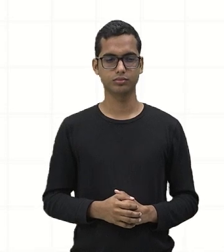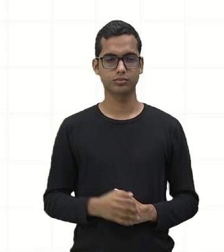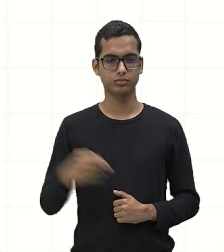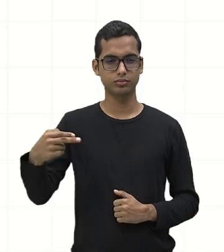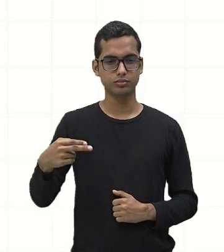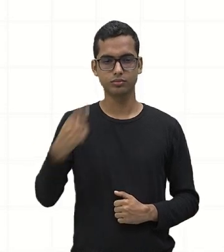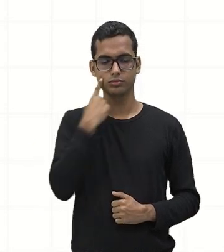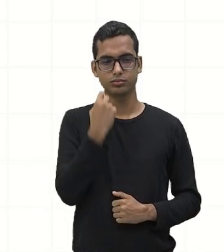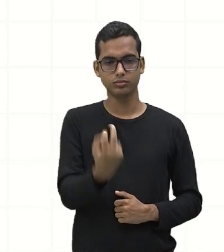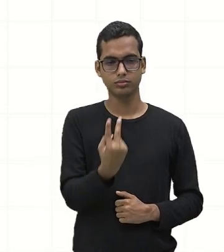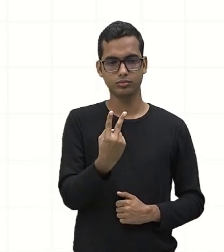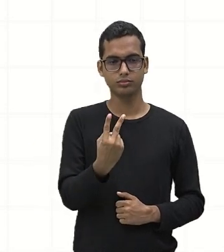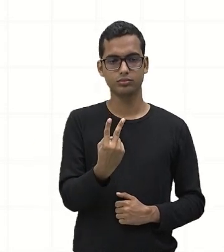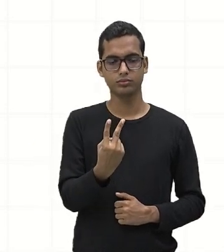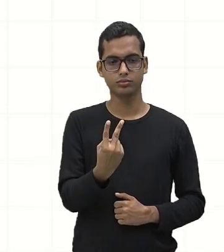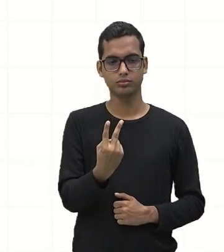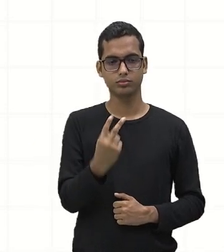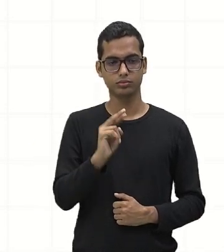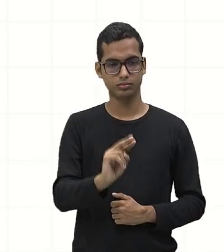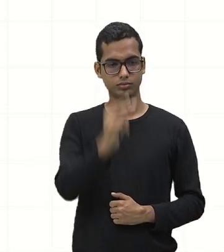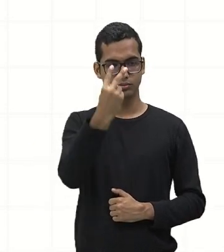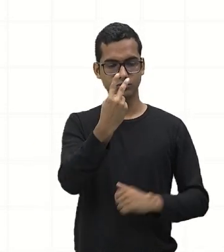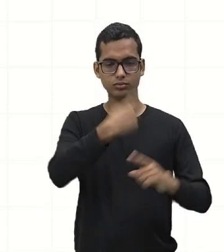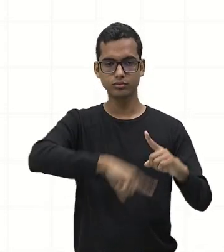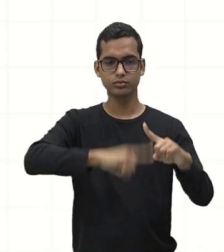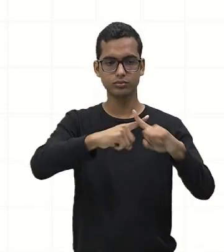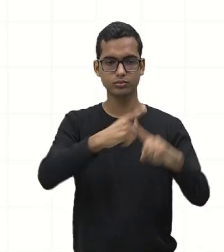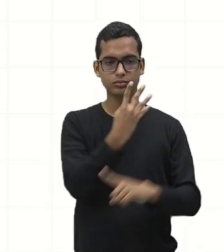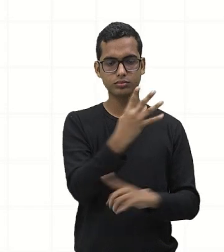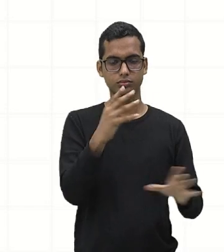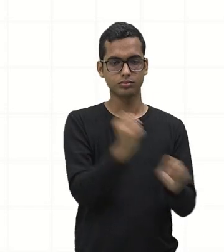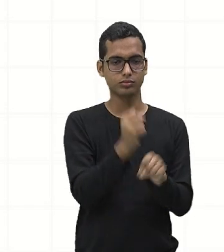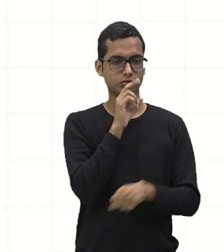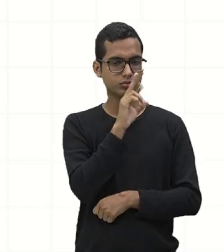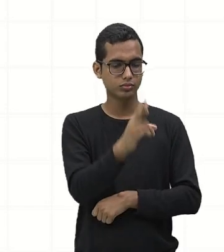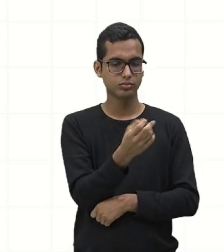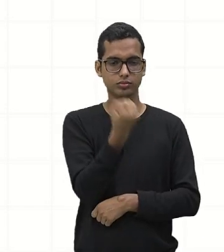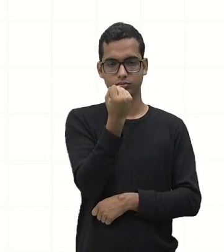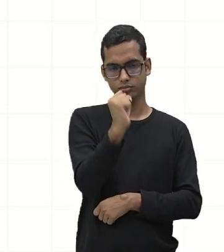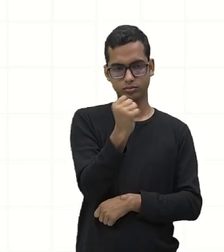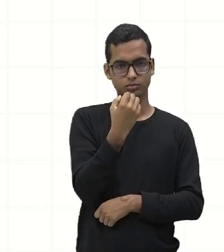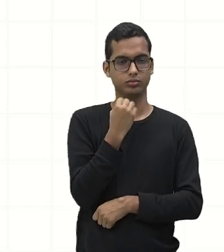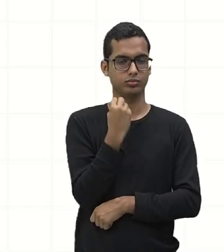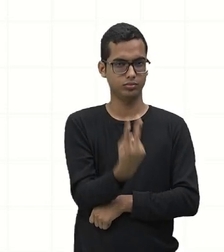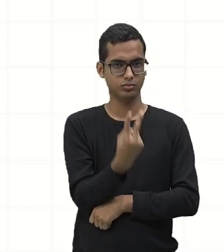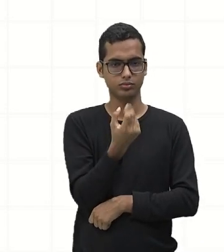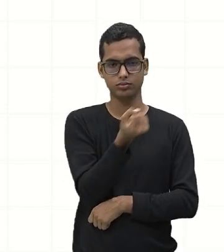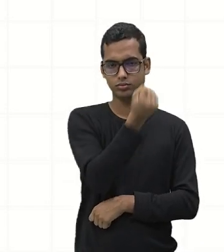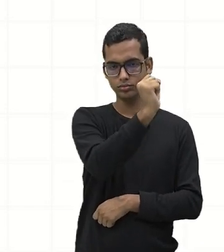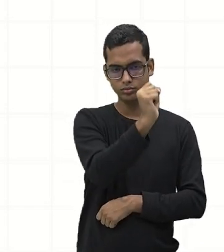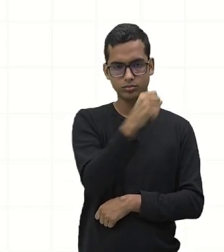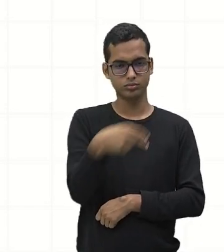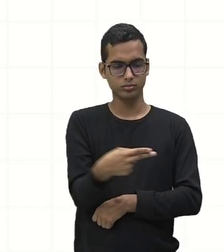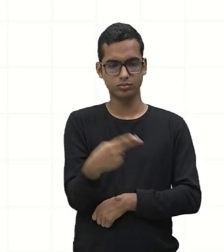vezes 4, 8. Isso é o mesmo que 2, né? 2 elevado na 8ª potência, que vai dar